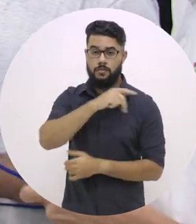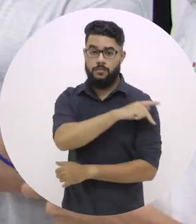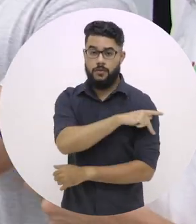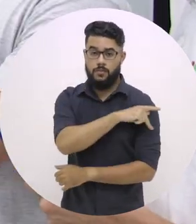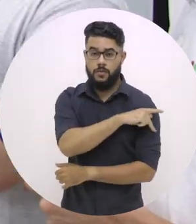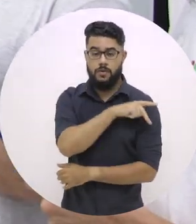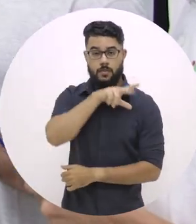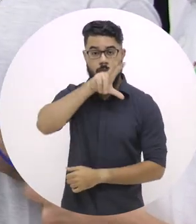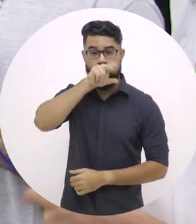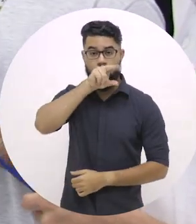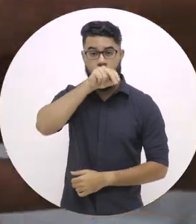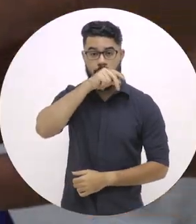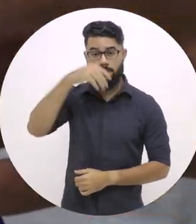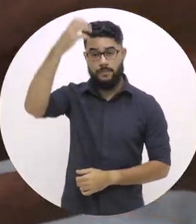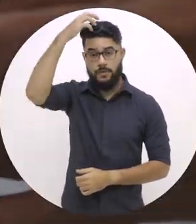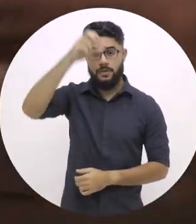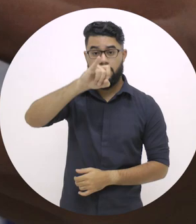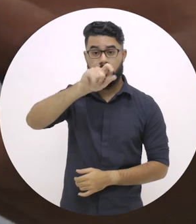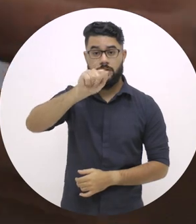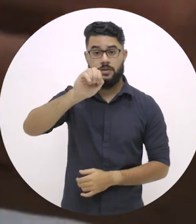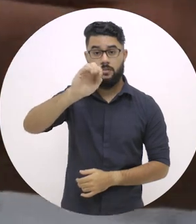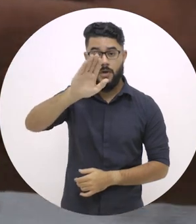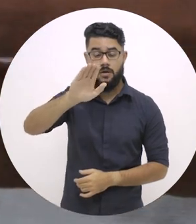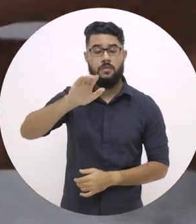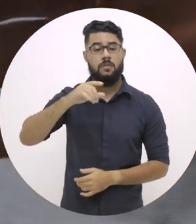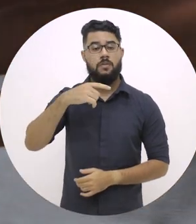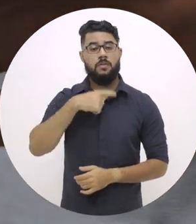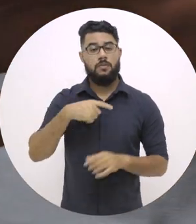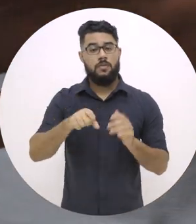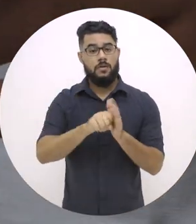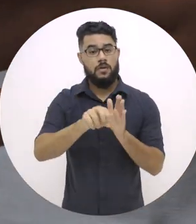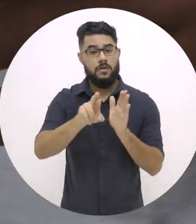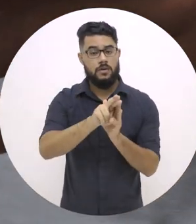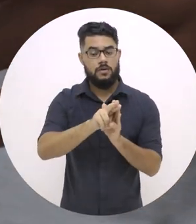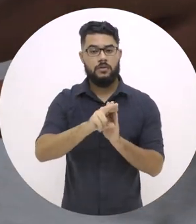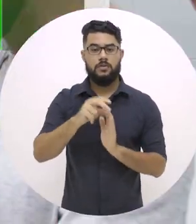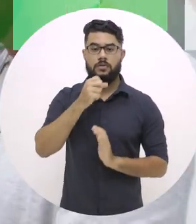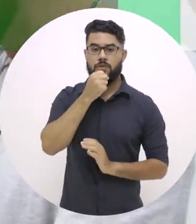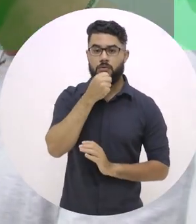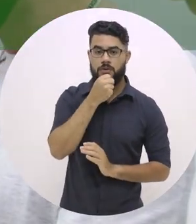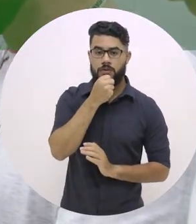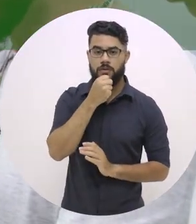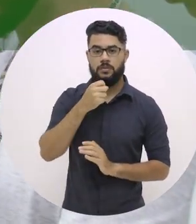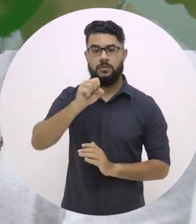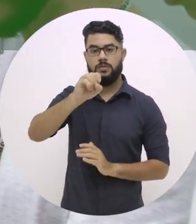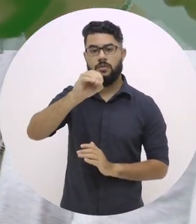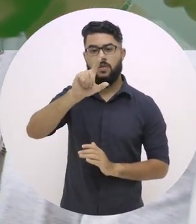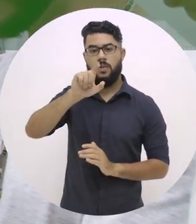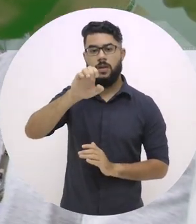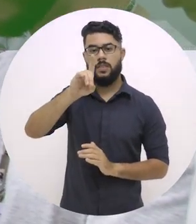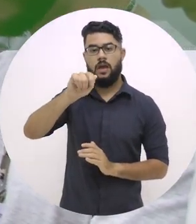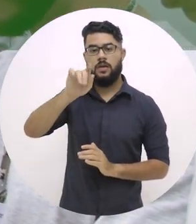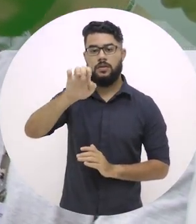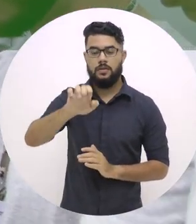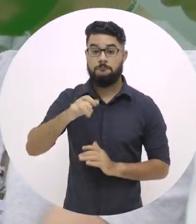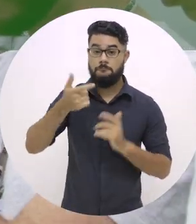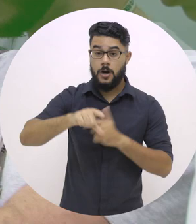Isabel, Santa Luzia, Santa Rita, Sousa e Soledade. Mais informações, acesse